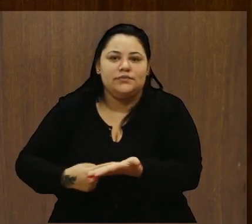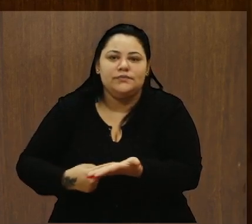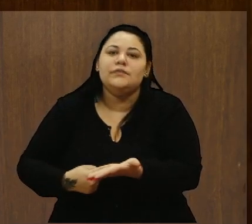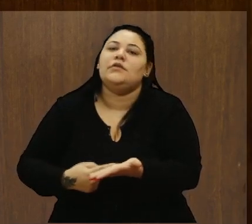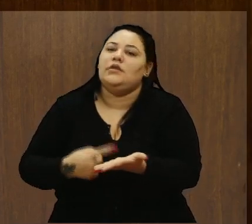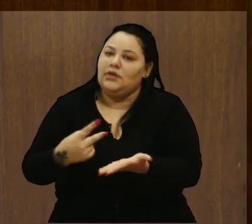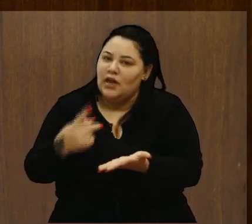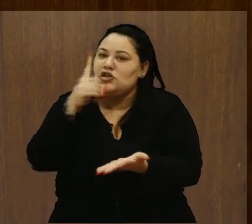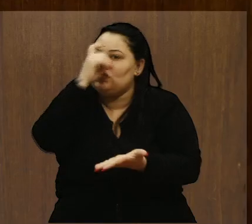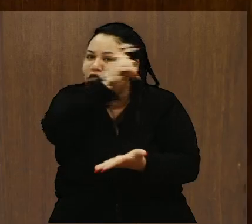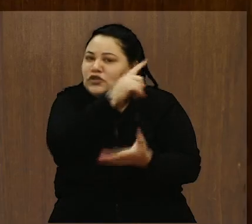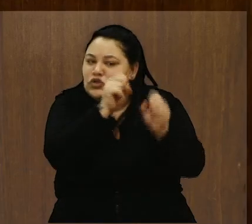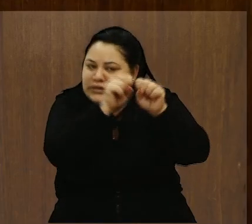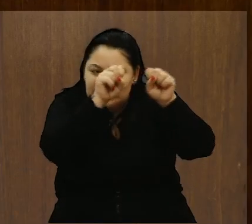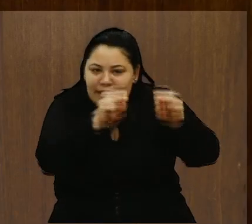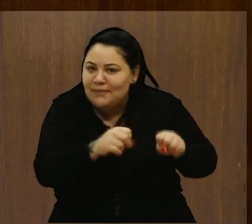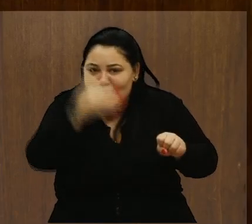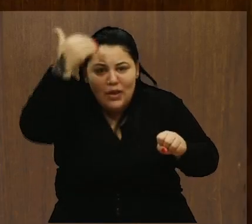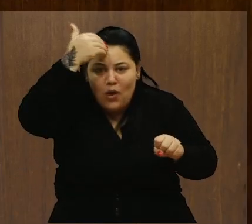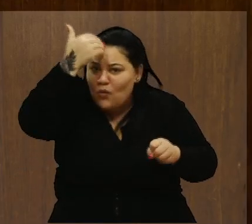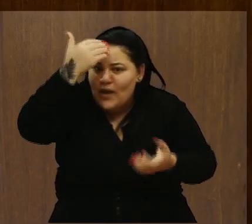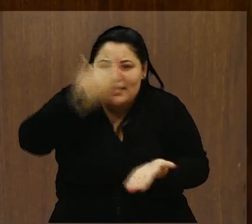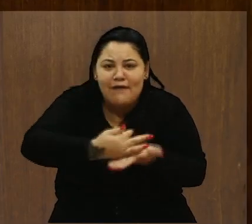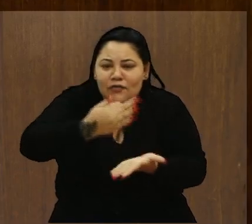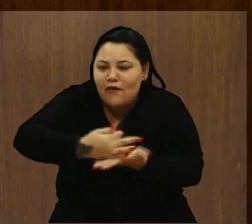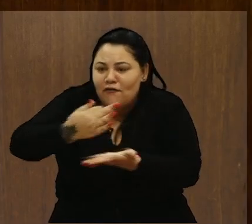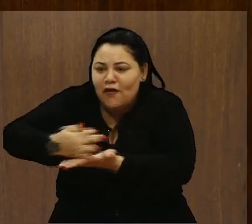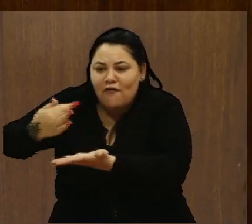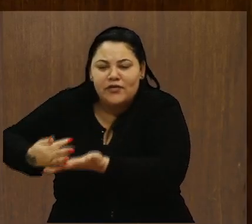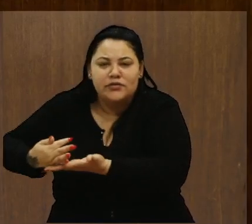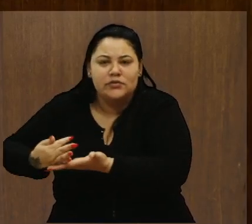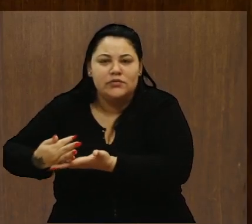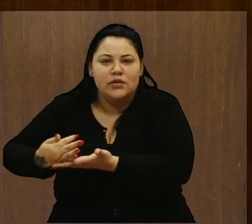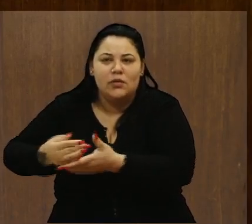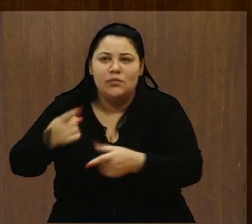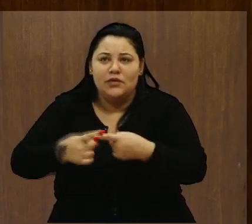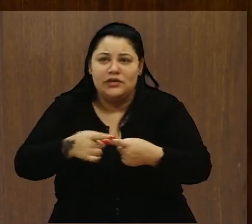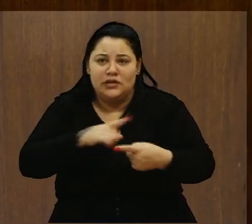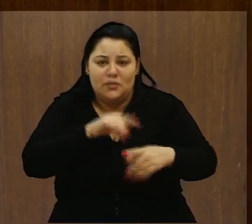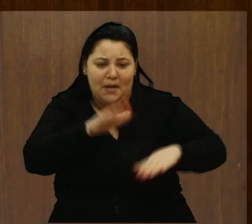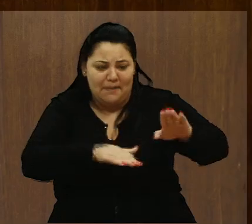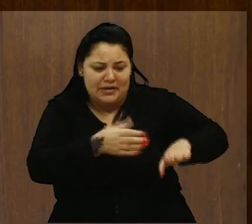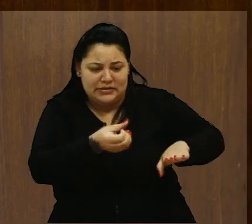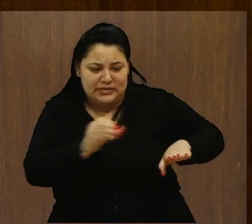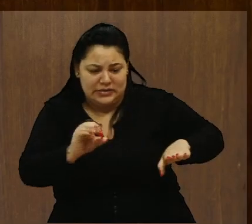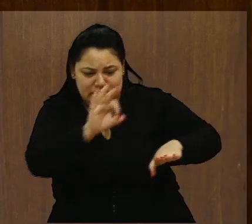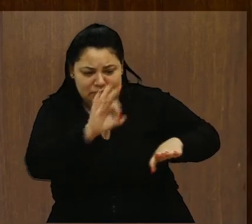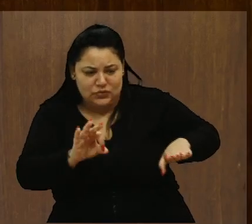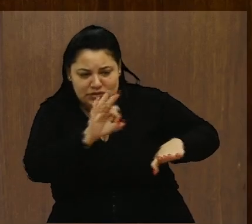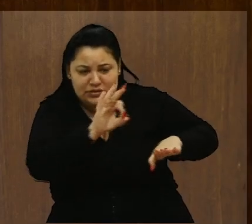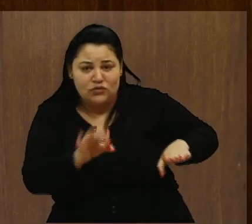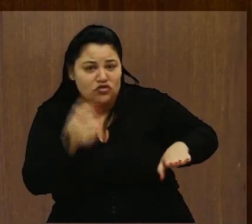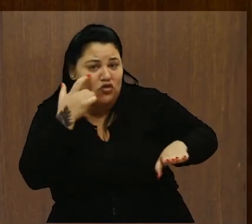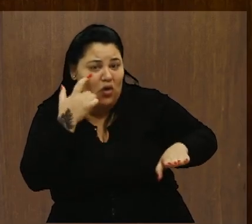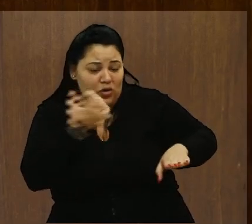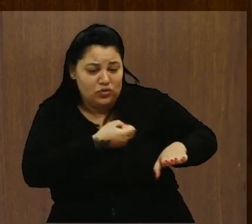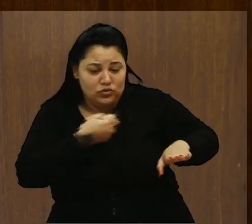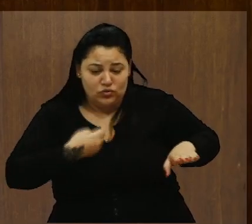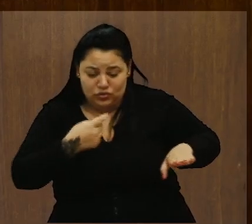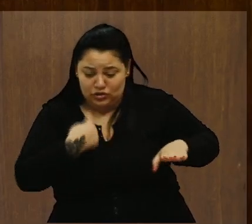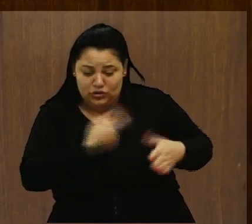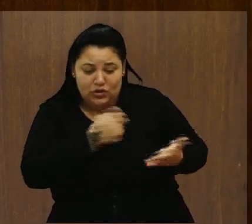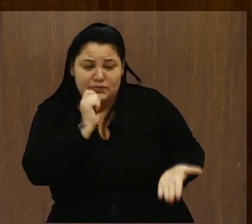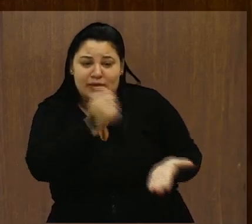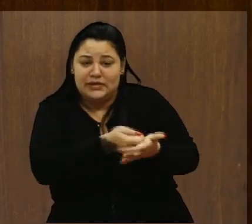verdade, o sistema não aguenta 60% de faltas. Bom, mas se nós temos uma média de 60% de faltas, a gente verifique o número de agendamentos, porque nós estamos pagando para que